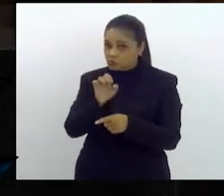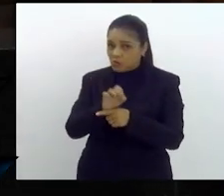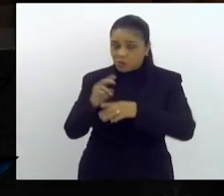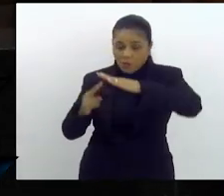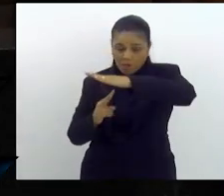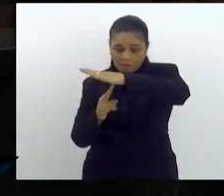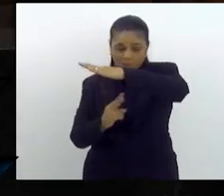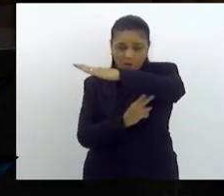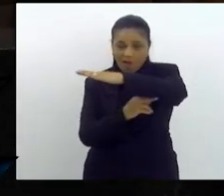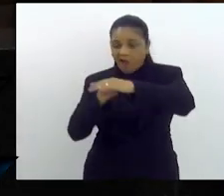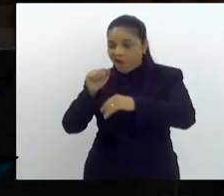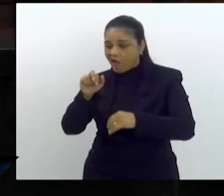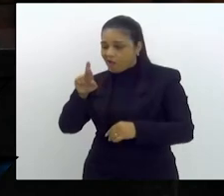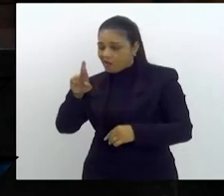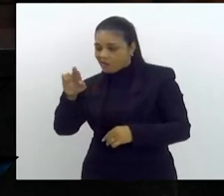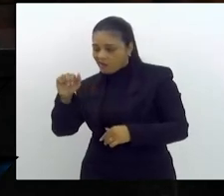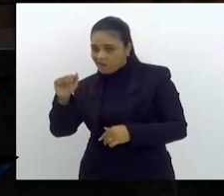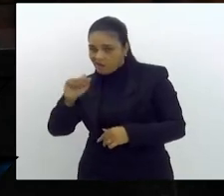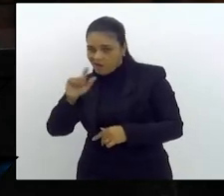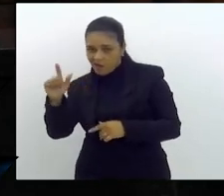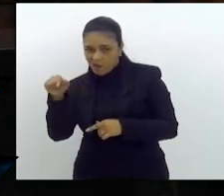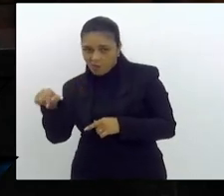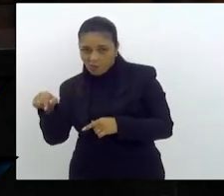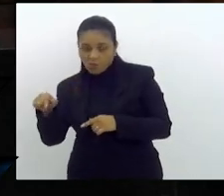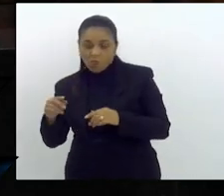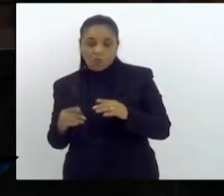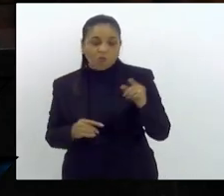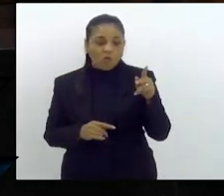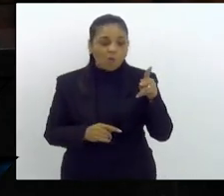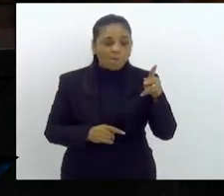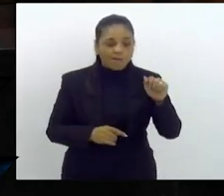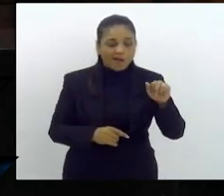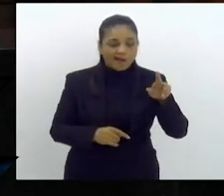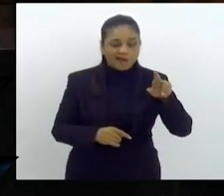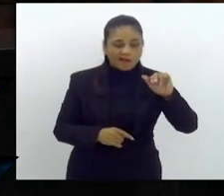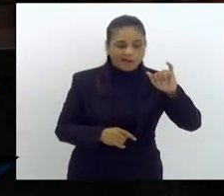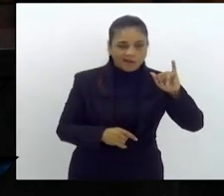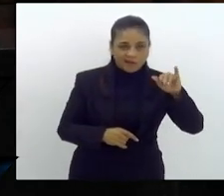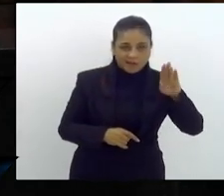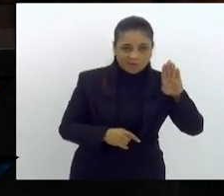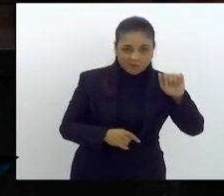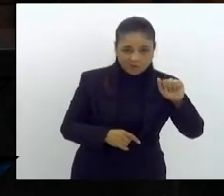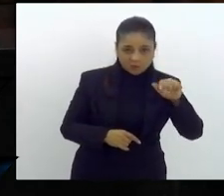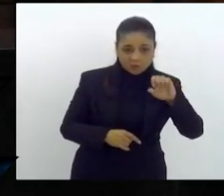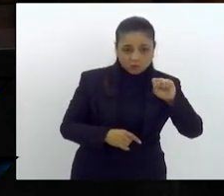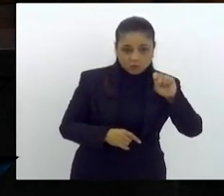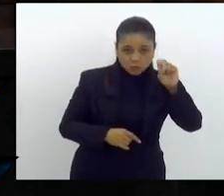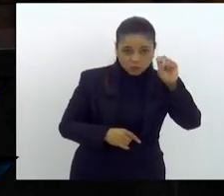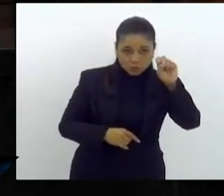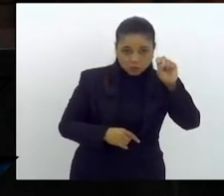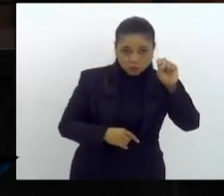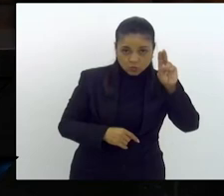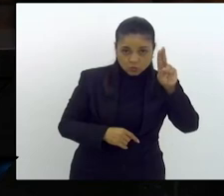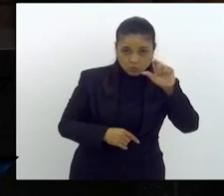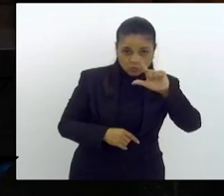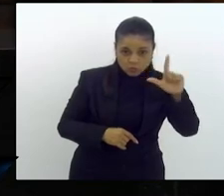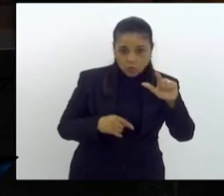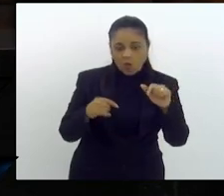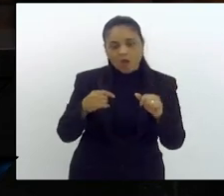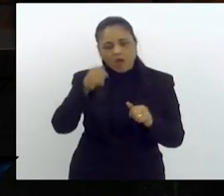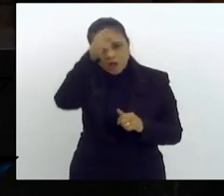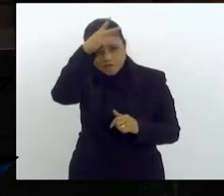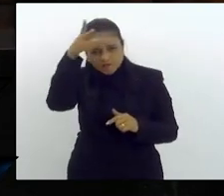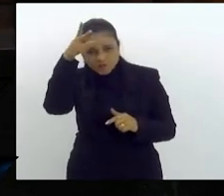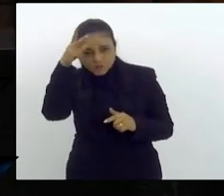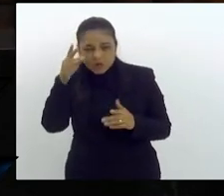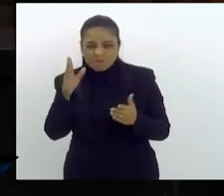ponte que liga Areal através do Quilombo com Paraíba do Sul e aí a prefeitura fez uma solução paliativa lá que